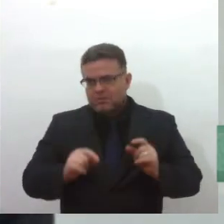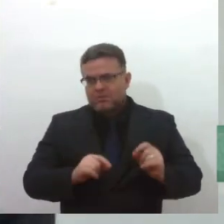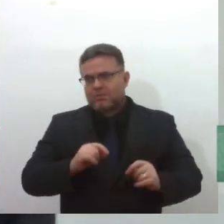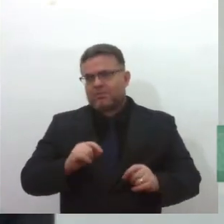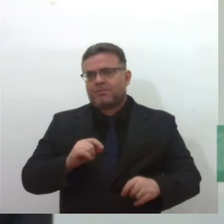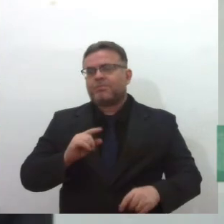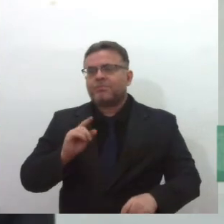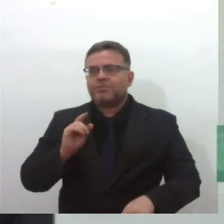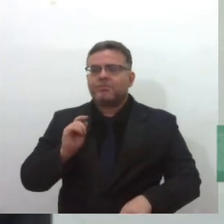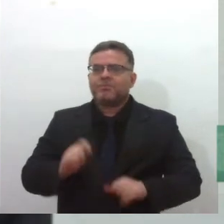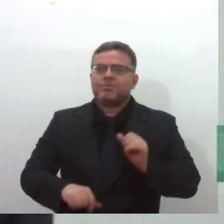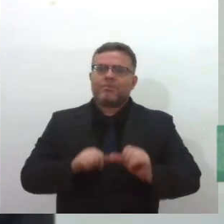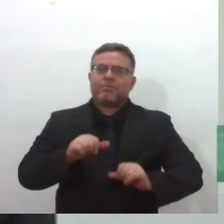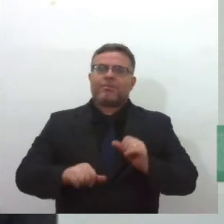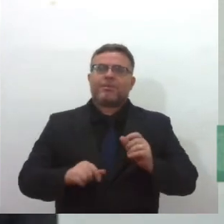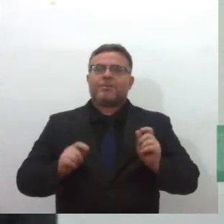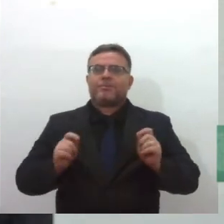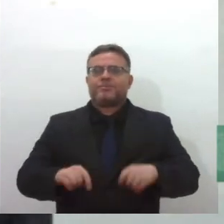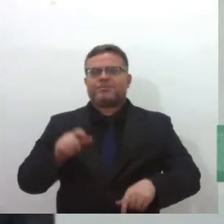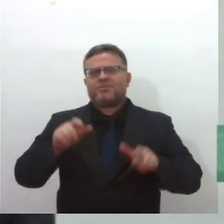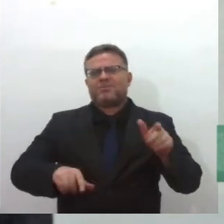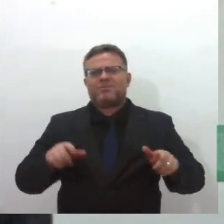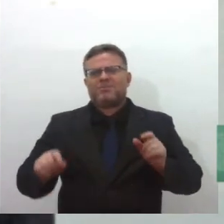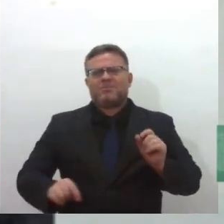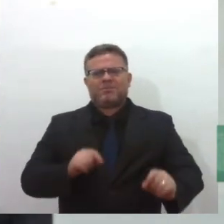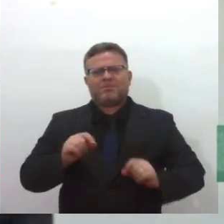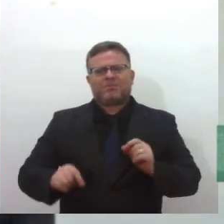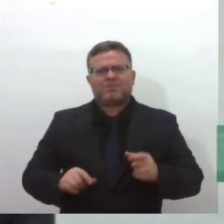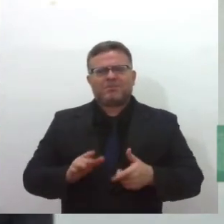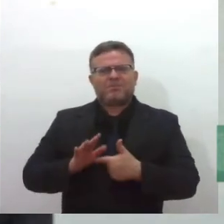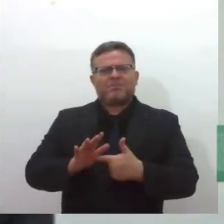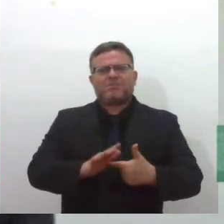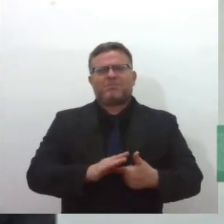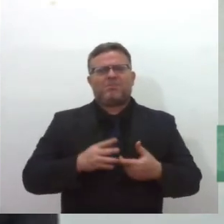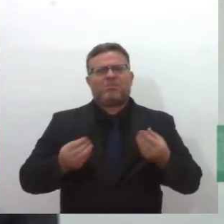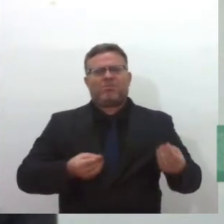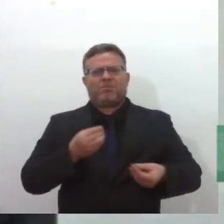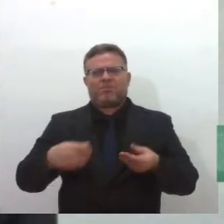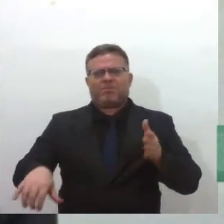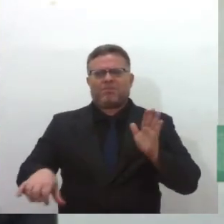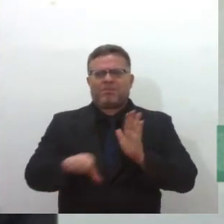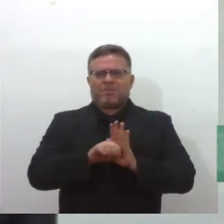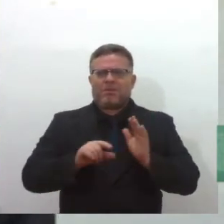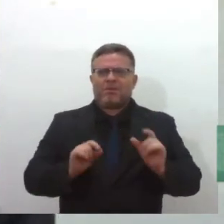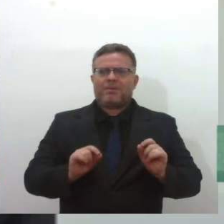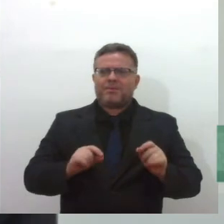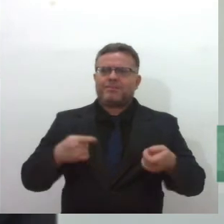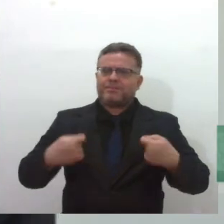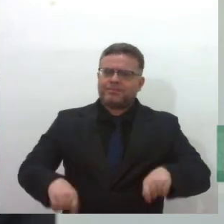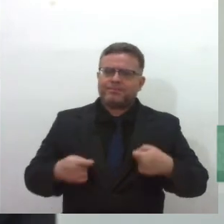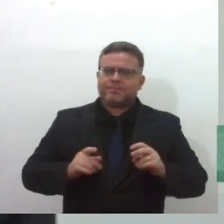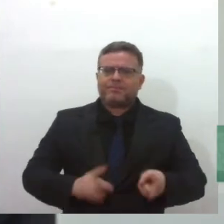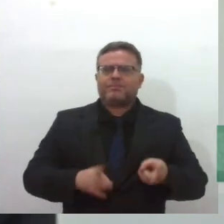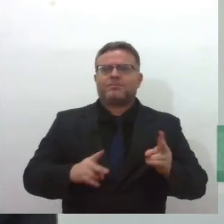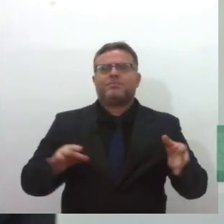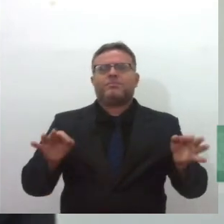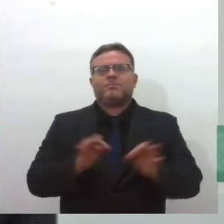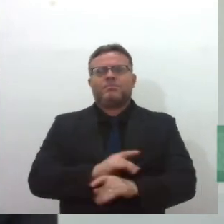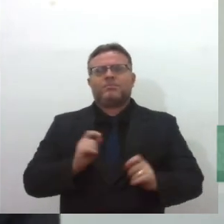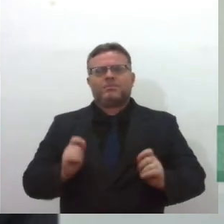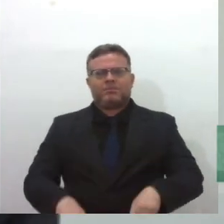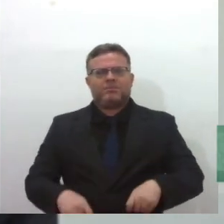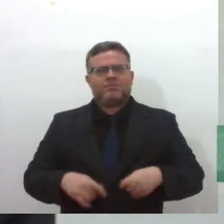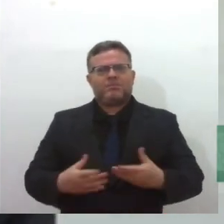isso num cidadão doentio, naquela imagem do criminoso que a gente identifica naquele perfil de